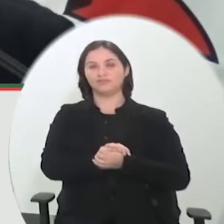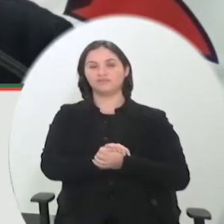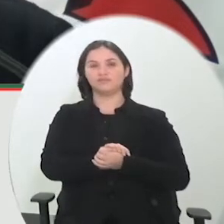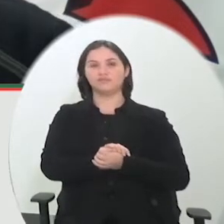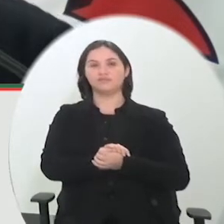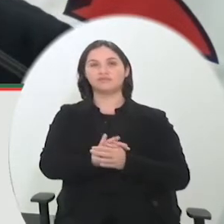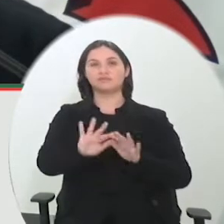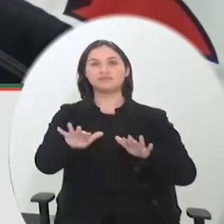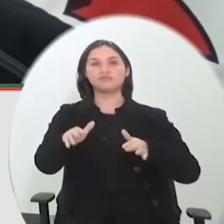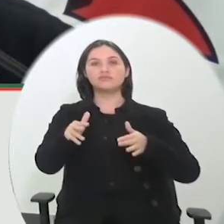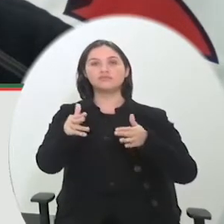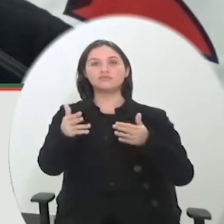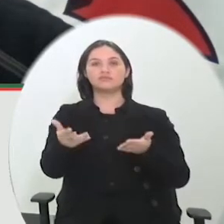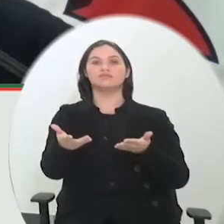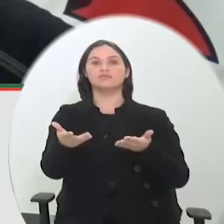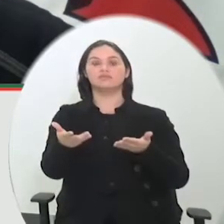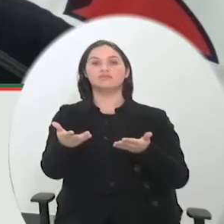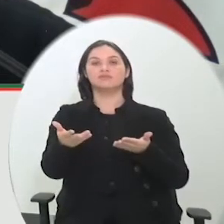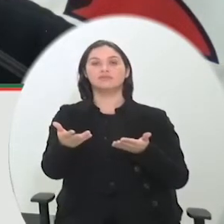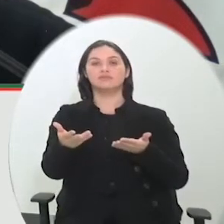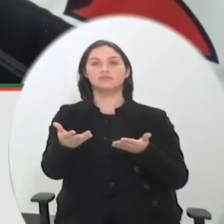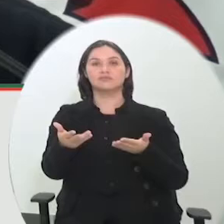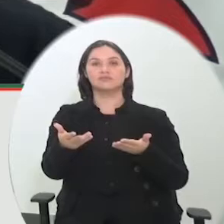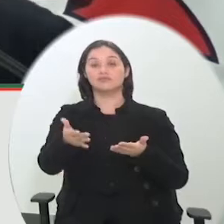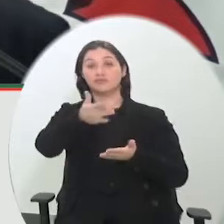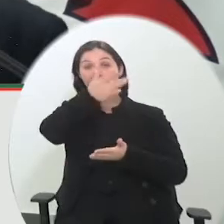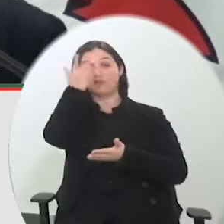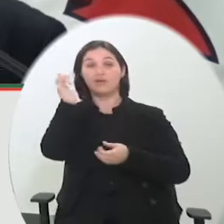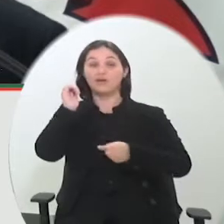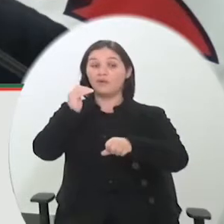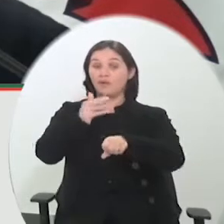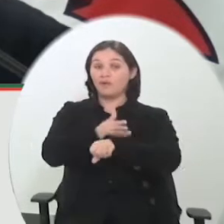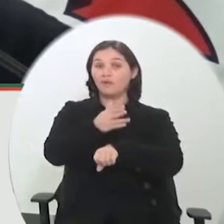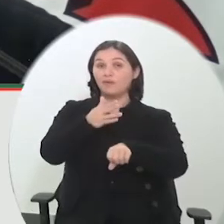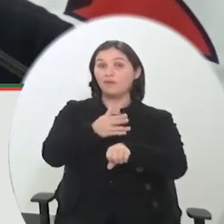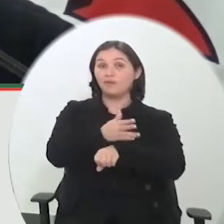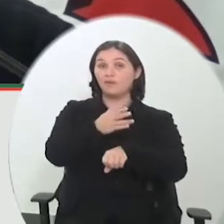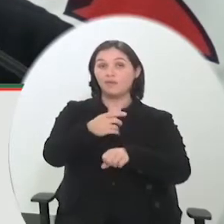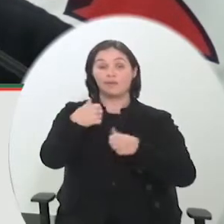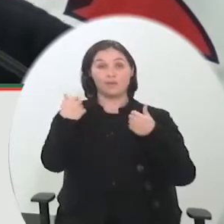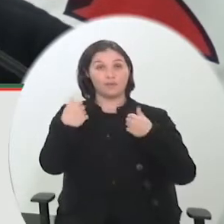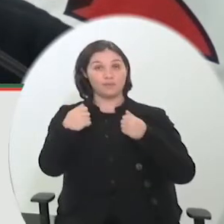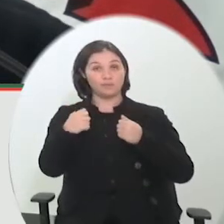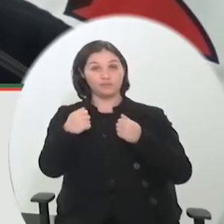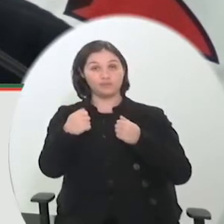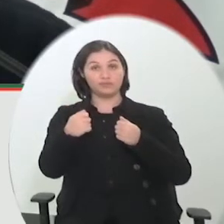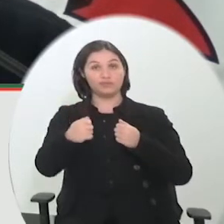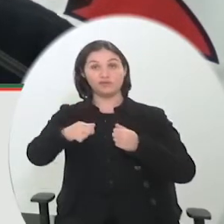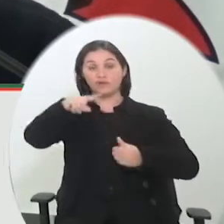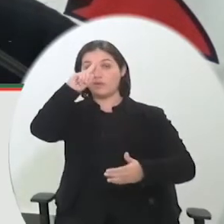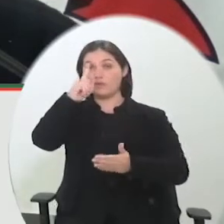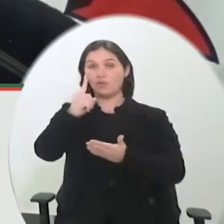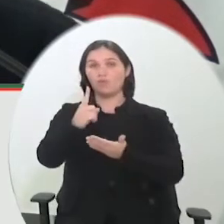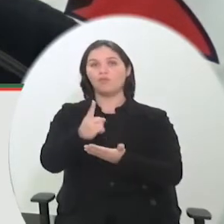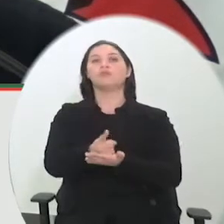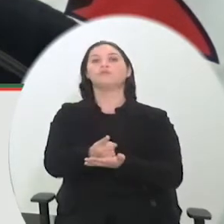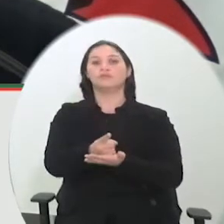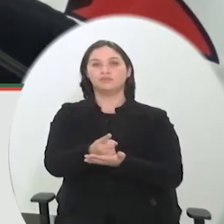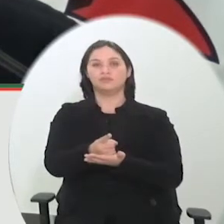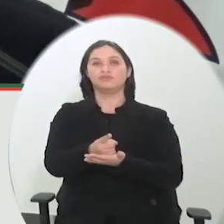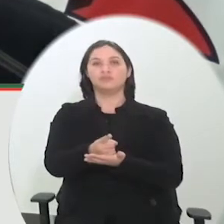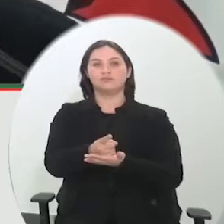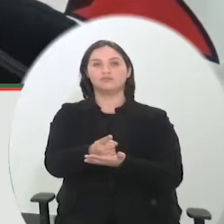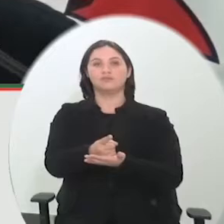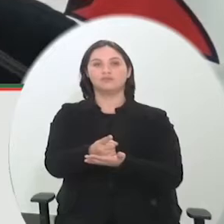cada um de nós, de um de seus componentes, não só sentido do dever e do espírito vocacional, mas o